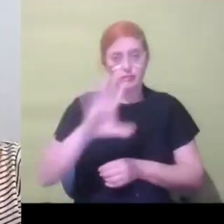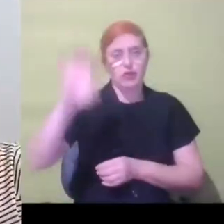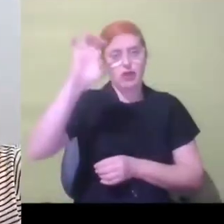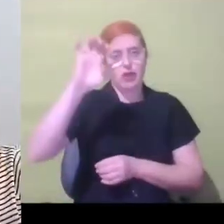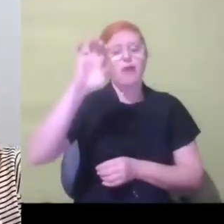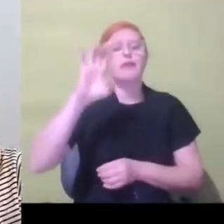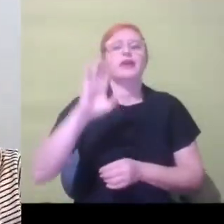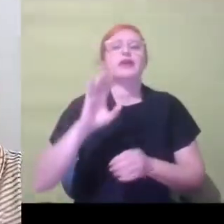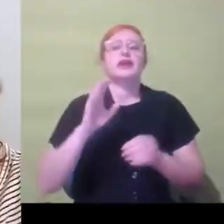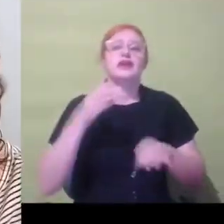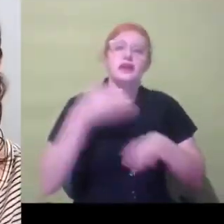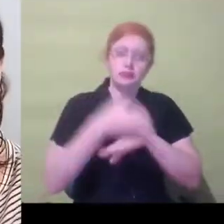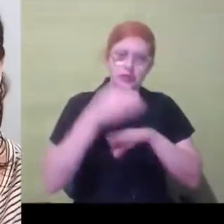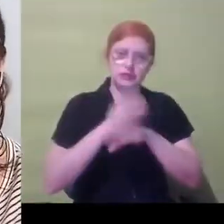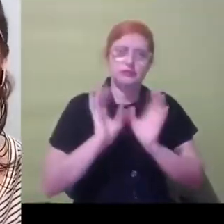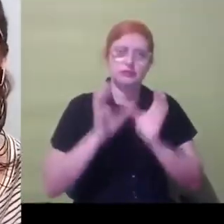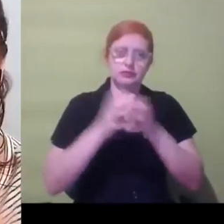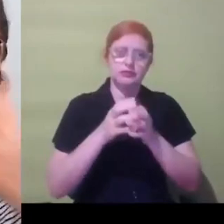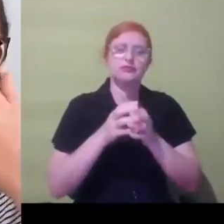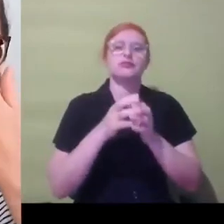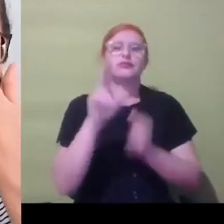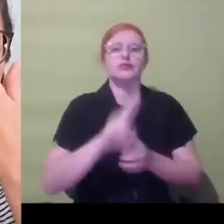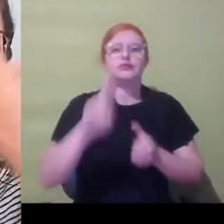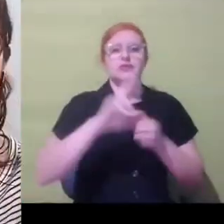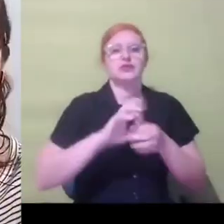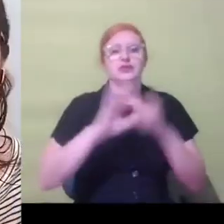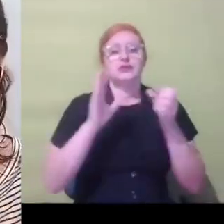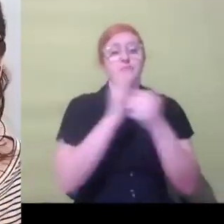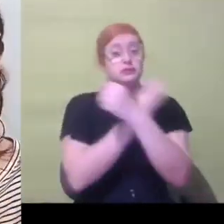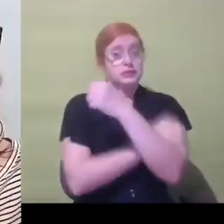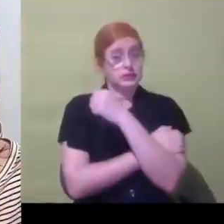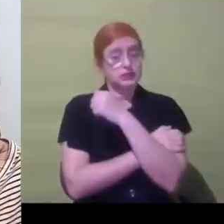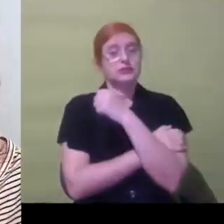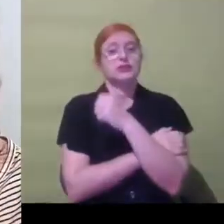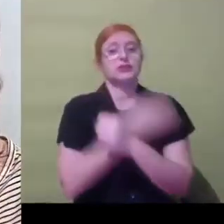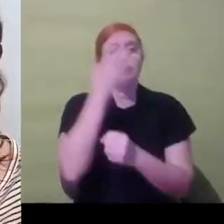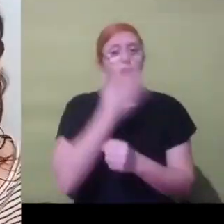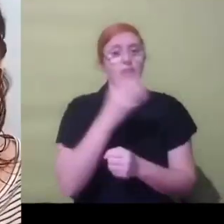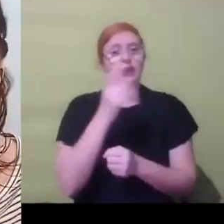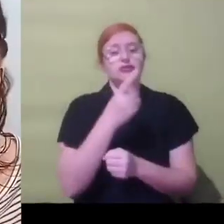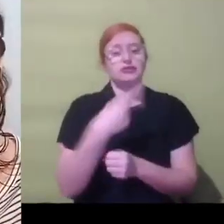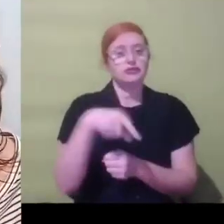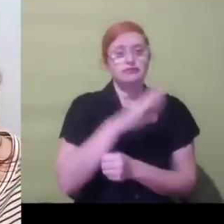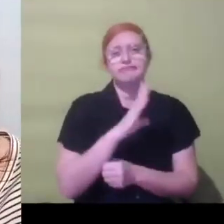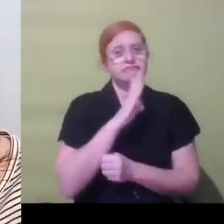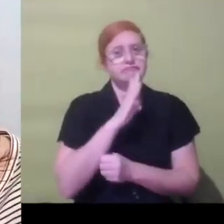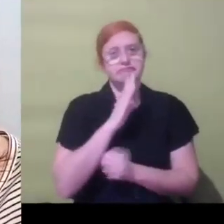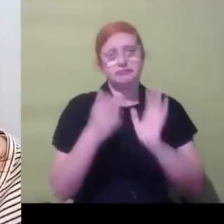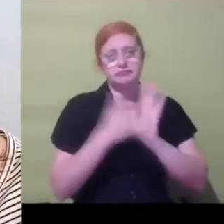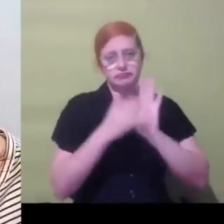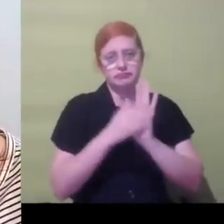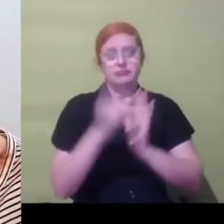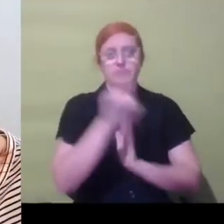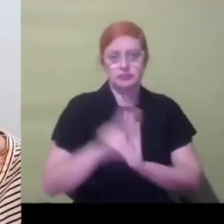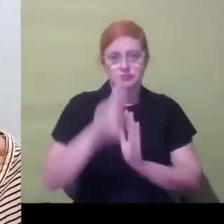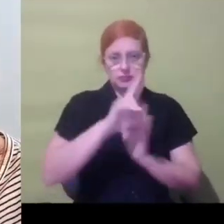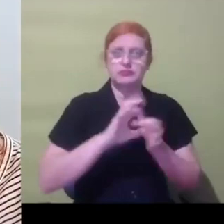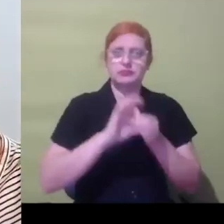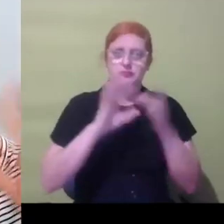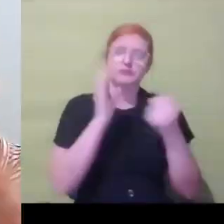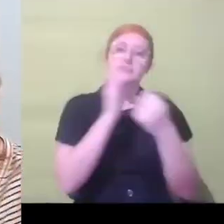de colaboradoras da Universidade Livre Feminista. Eu não sei, acho que muitas de vocês não conhecem a proposta da Universidade